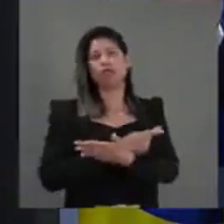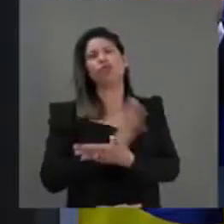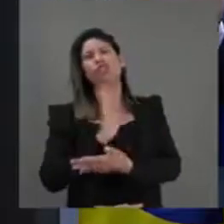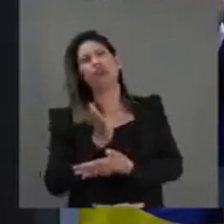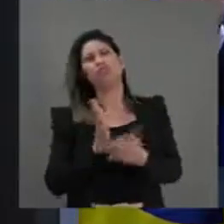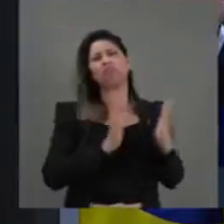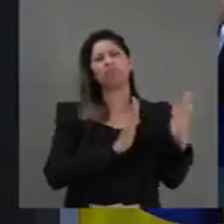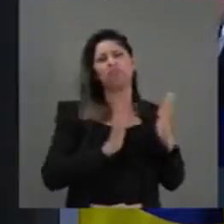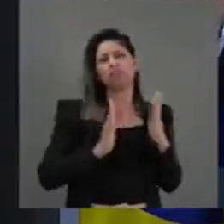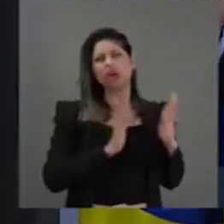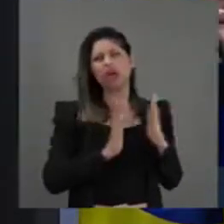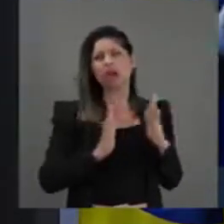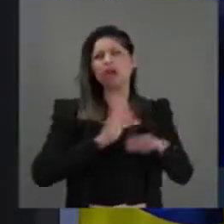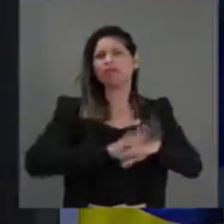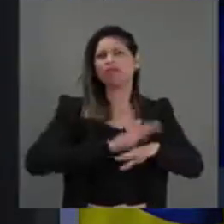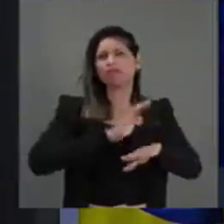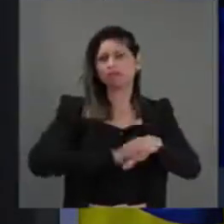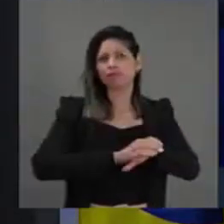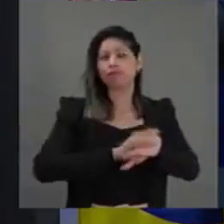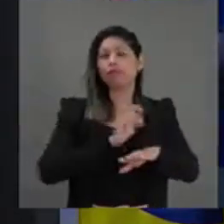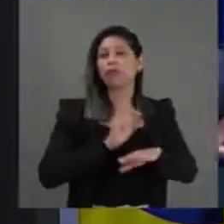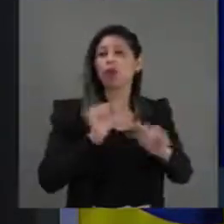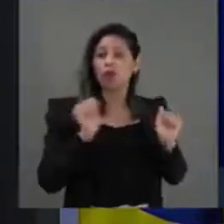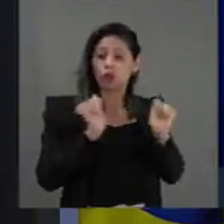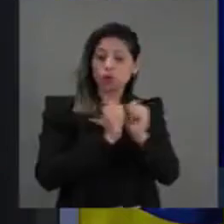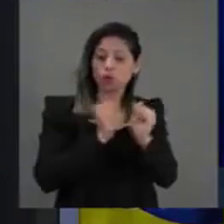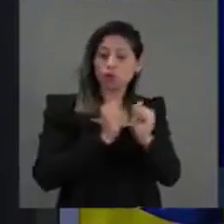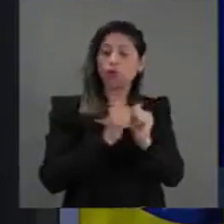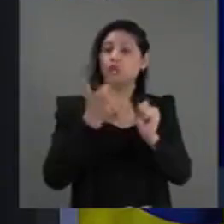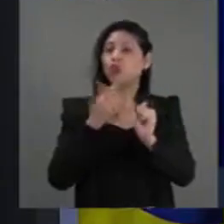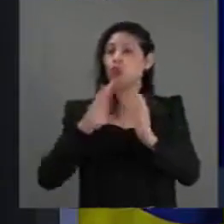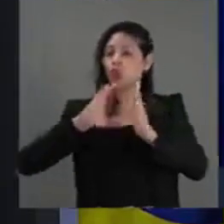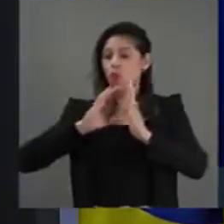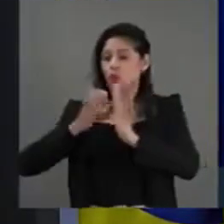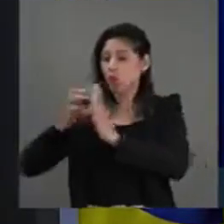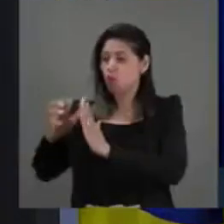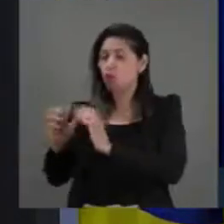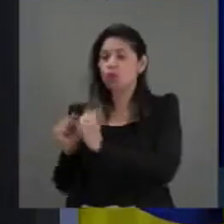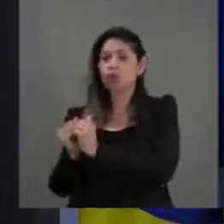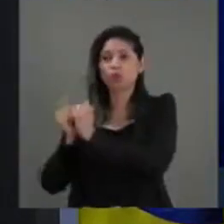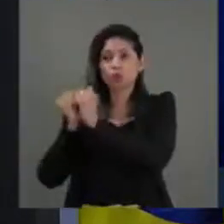tempo junto desse grupo político que hoje domina